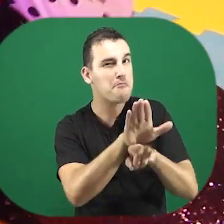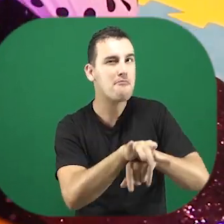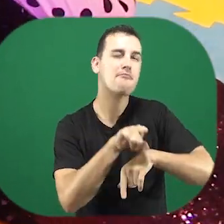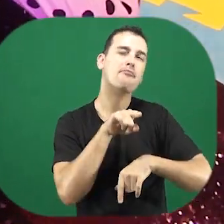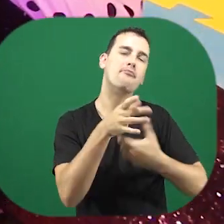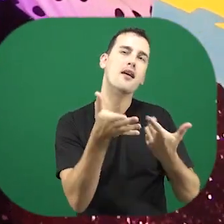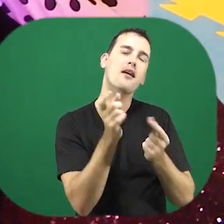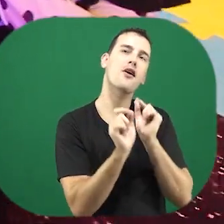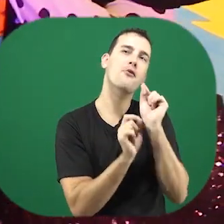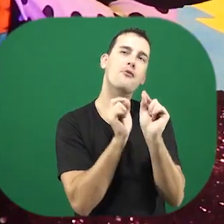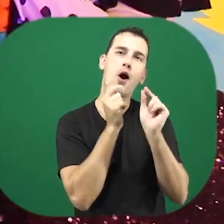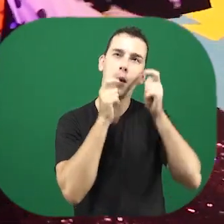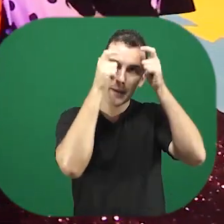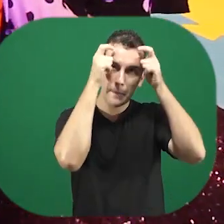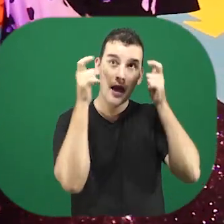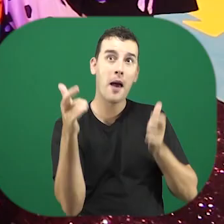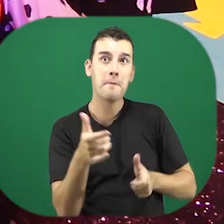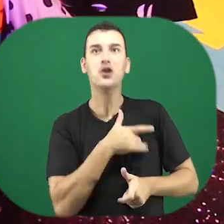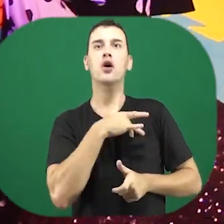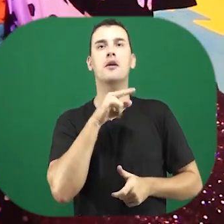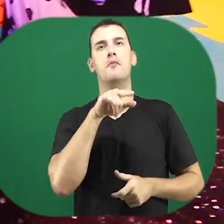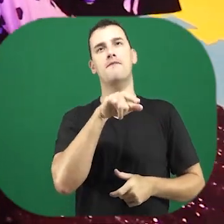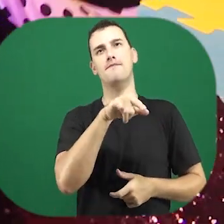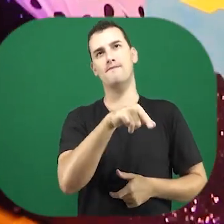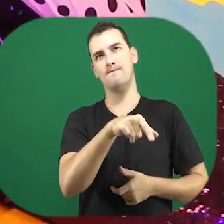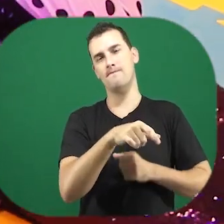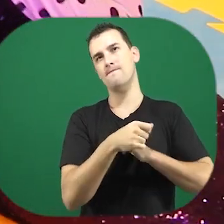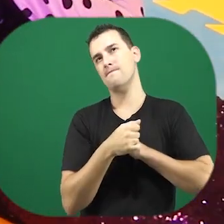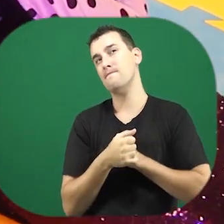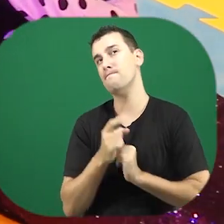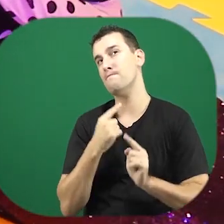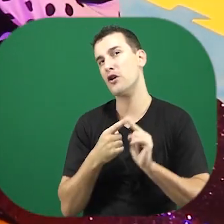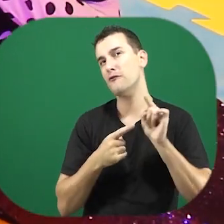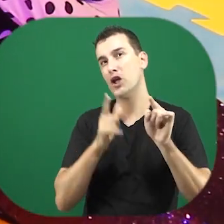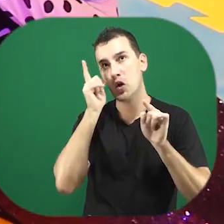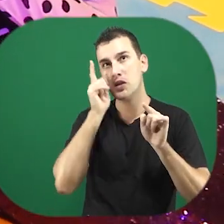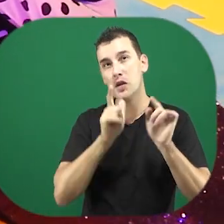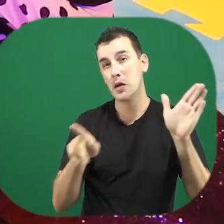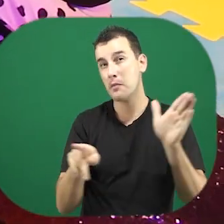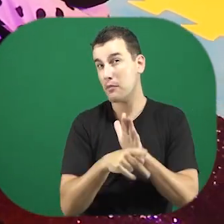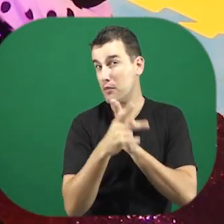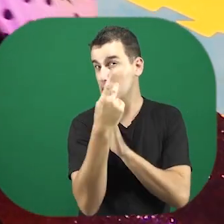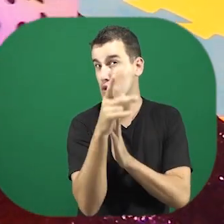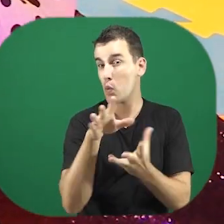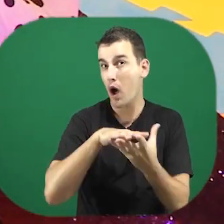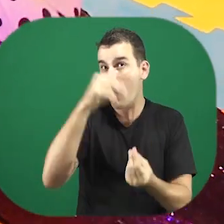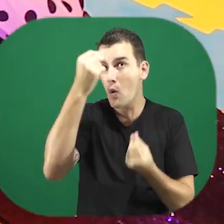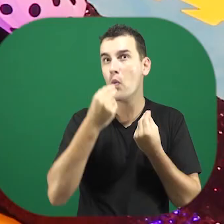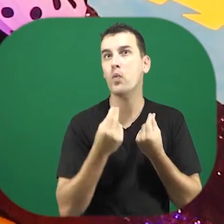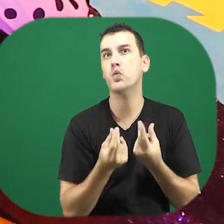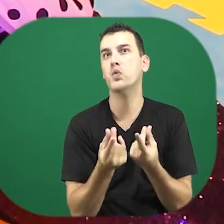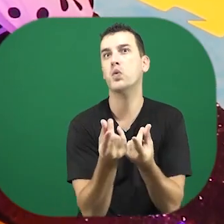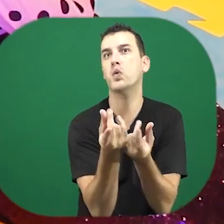quer que o príncipe se apaixone por você para você garantir a sua alma